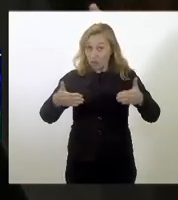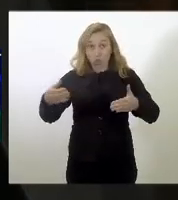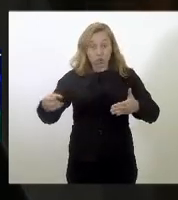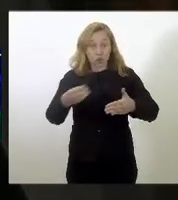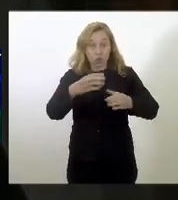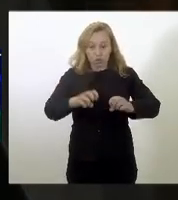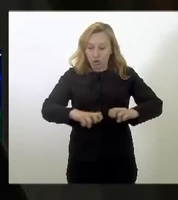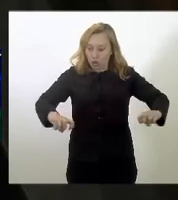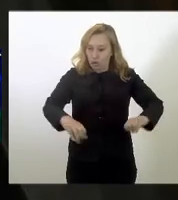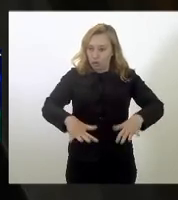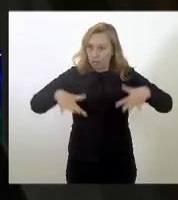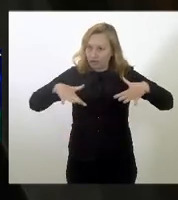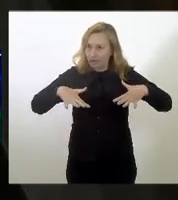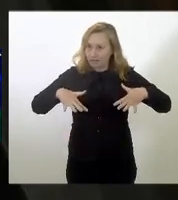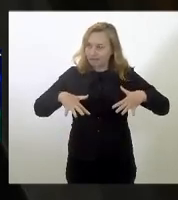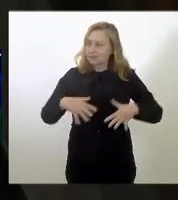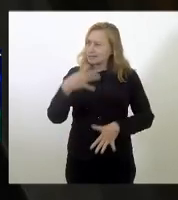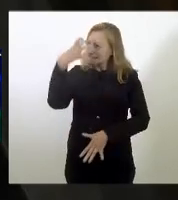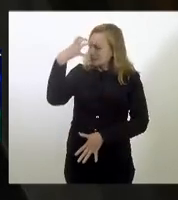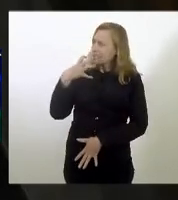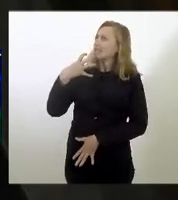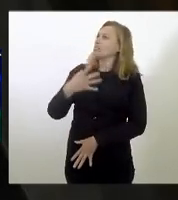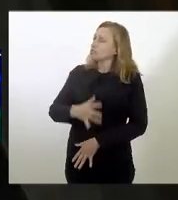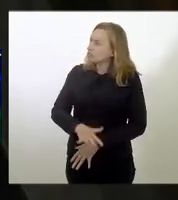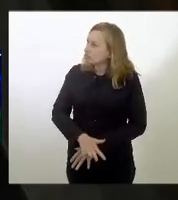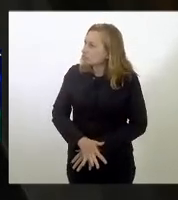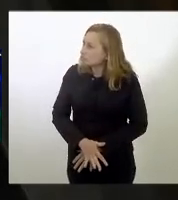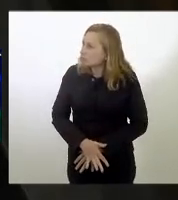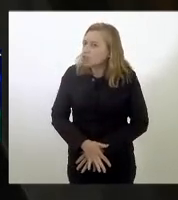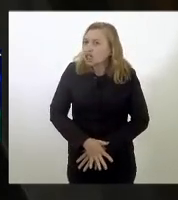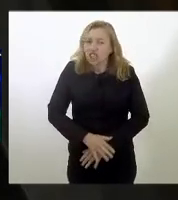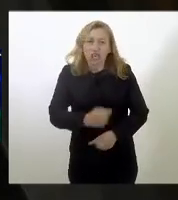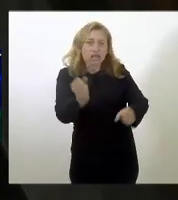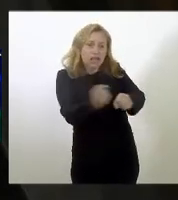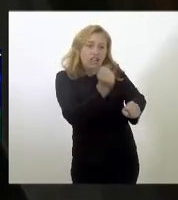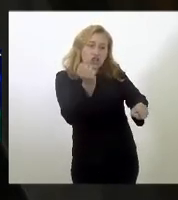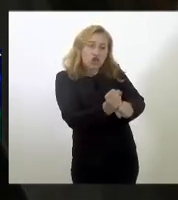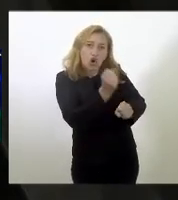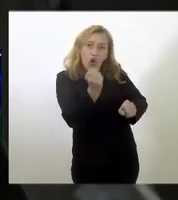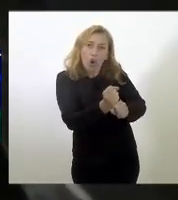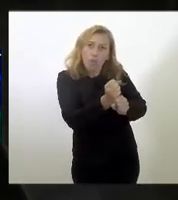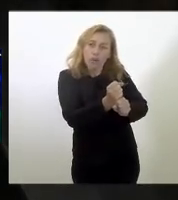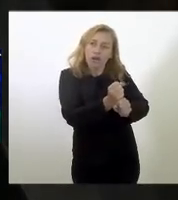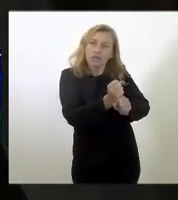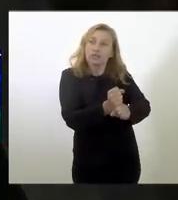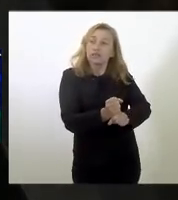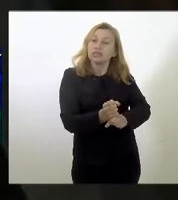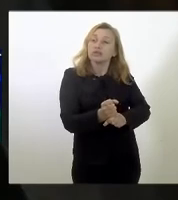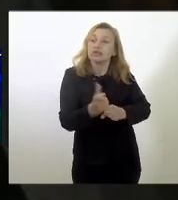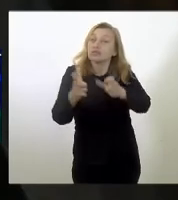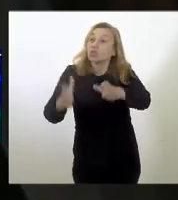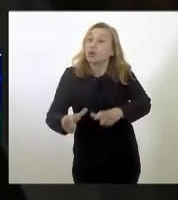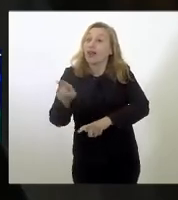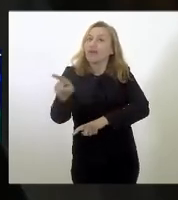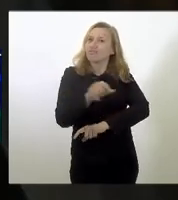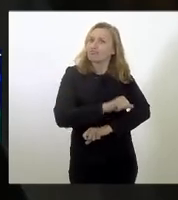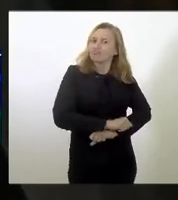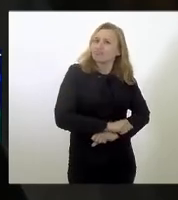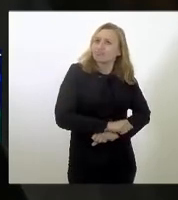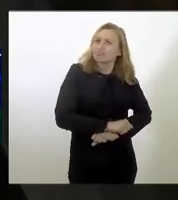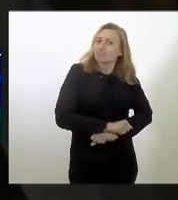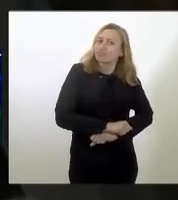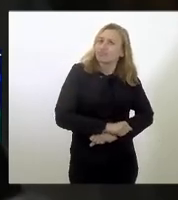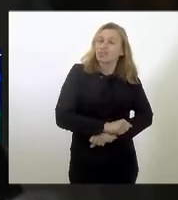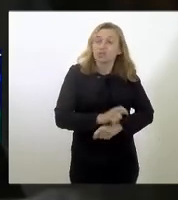plenário, celeridade nas obras de manutenção daquela unidade. Unidade